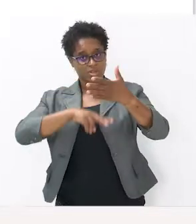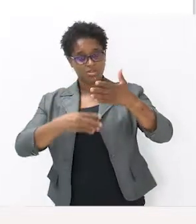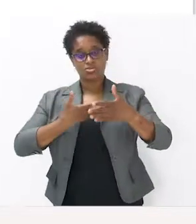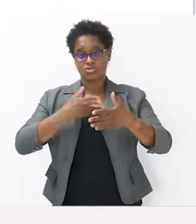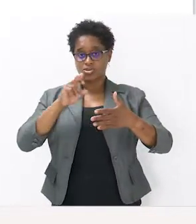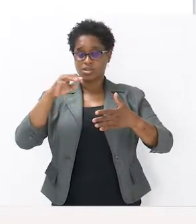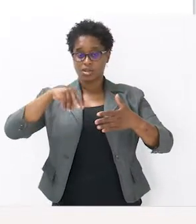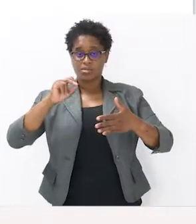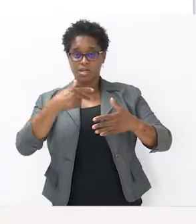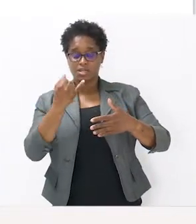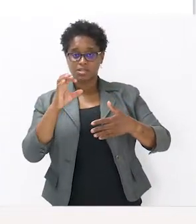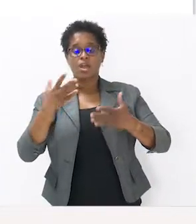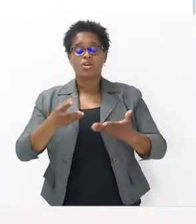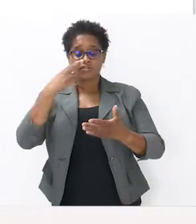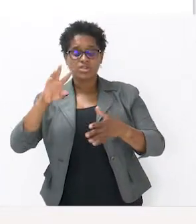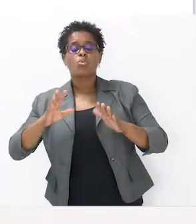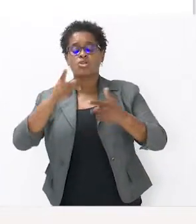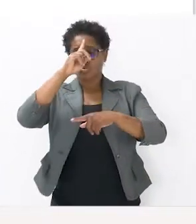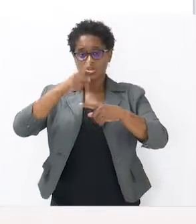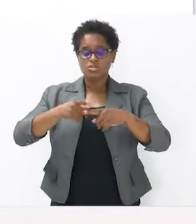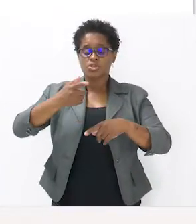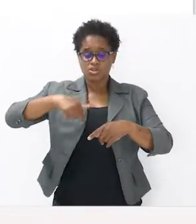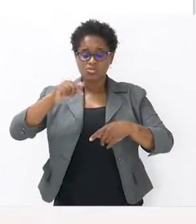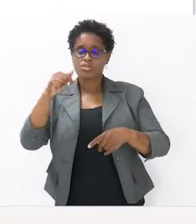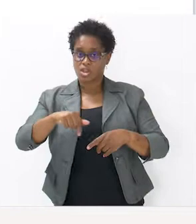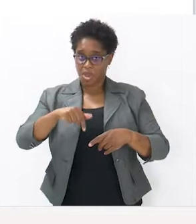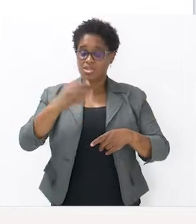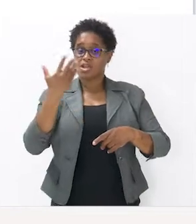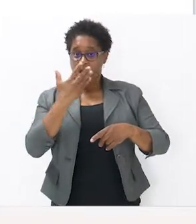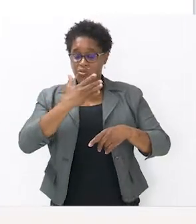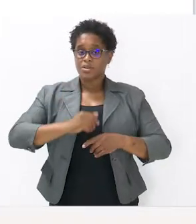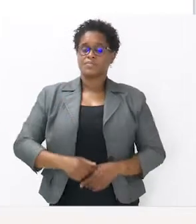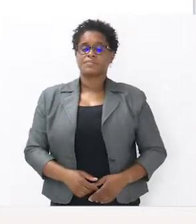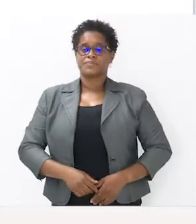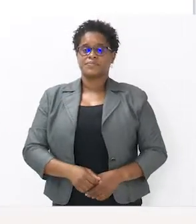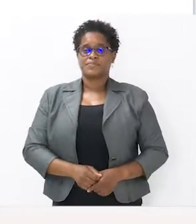dramático. Agora, vejamos quais são os objetivos que nós temos para esta aula.